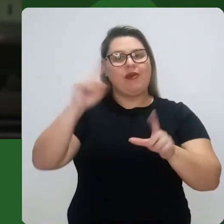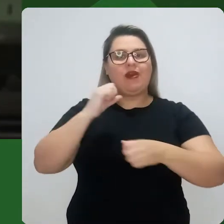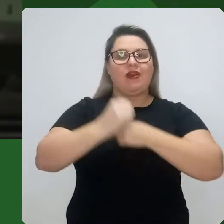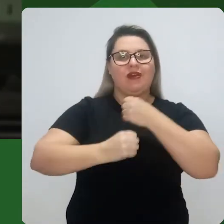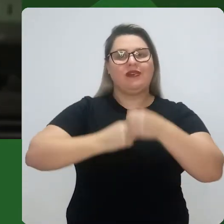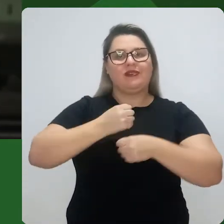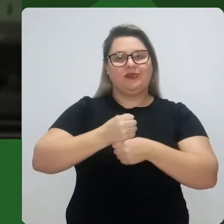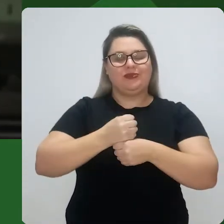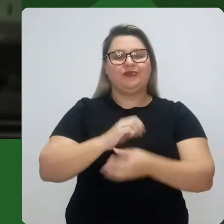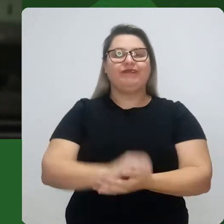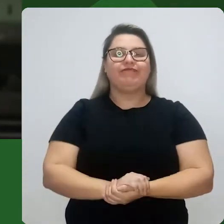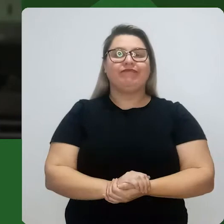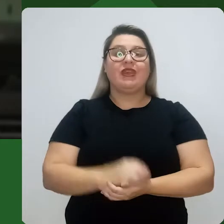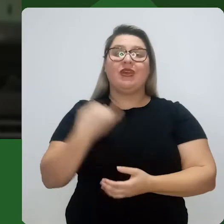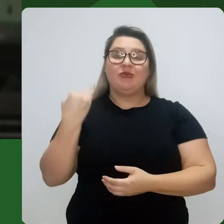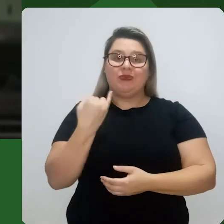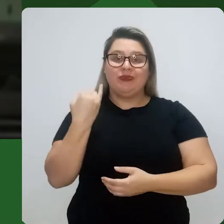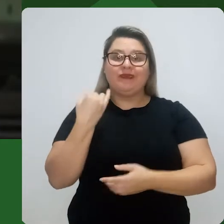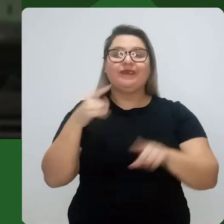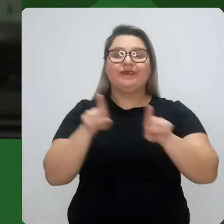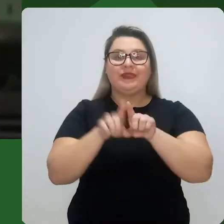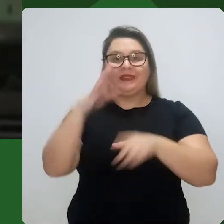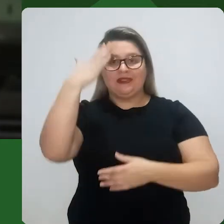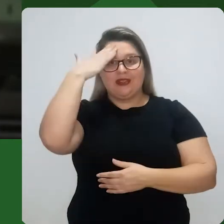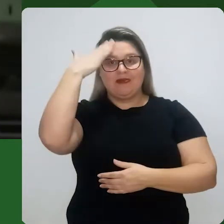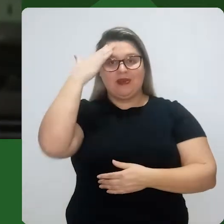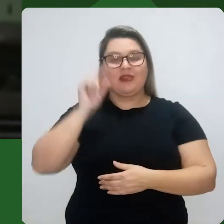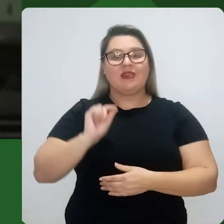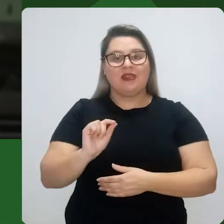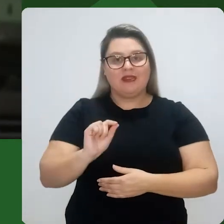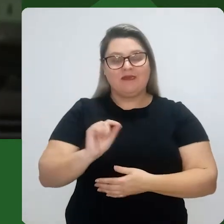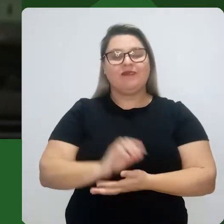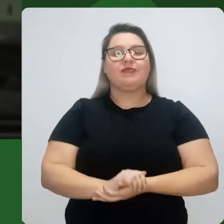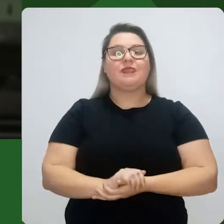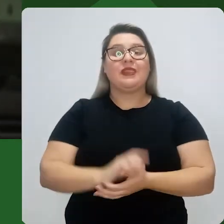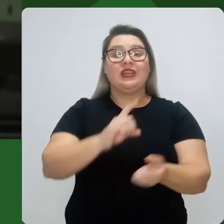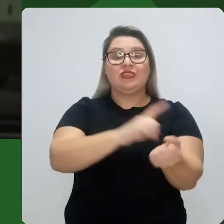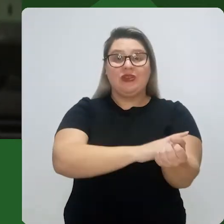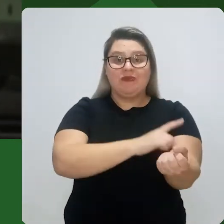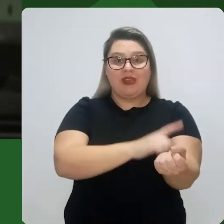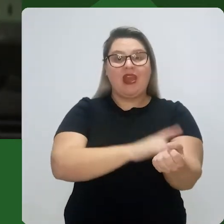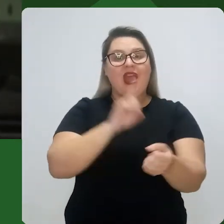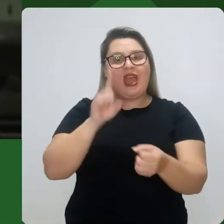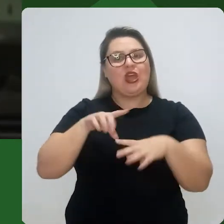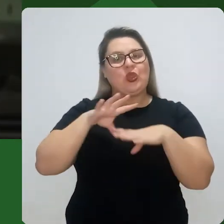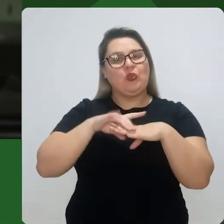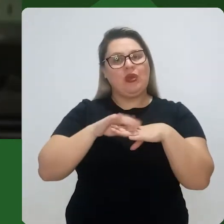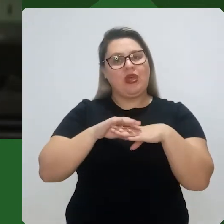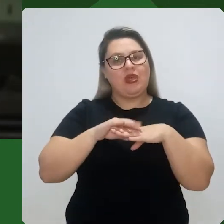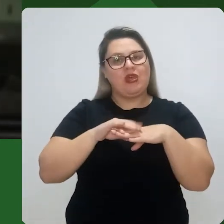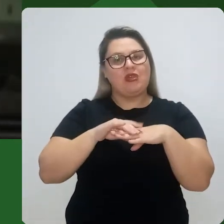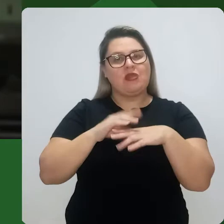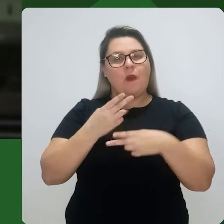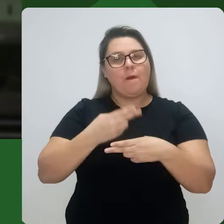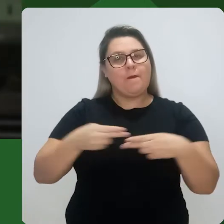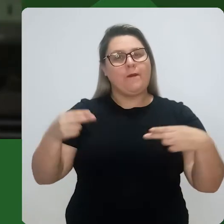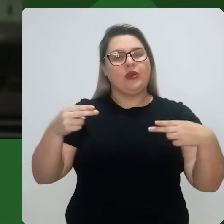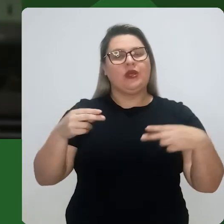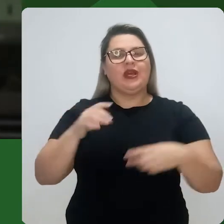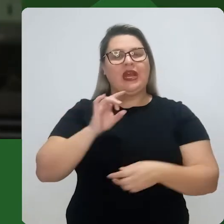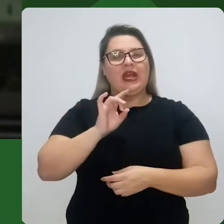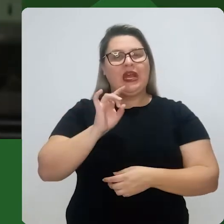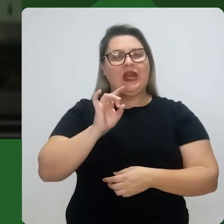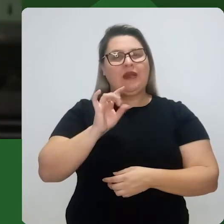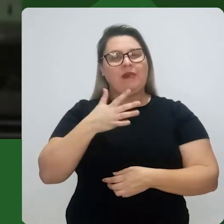ano. É importante também dizer que diabetes é uma doença silenciosa, que a